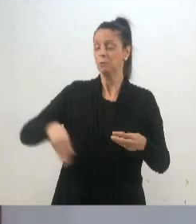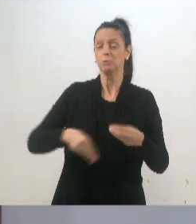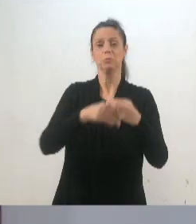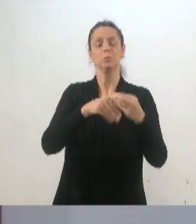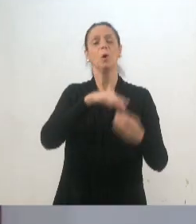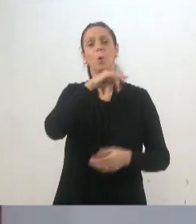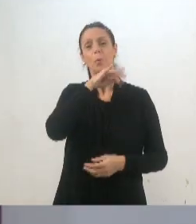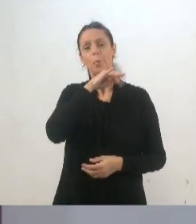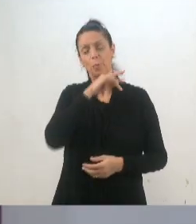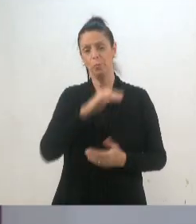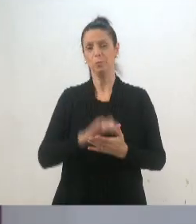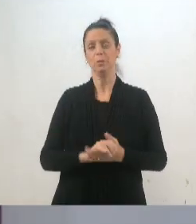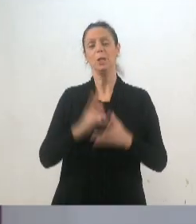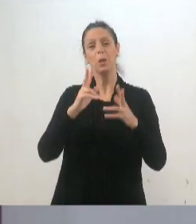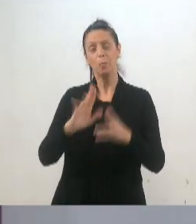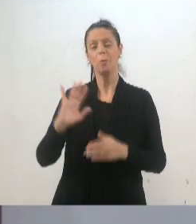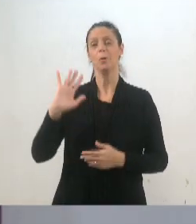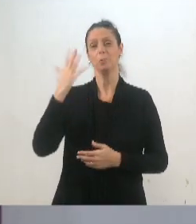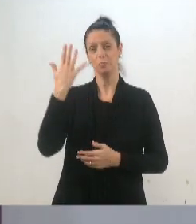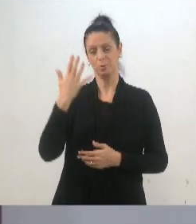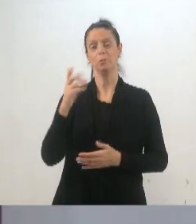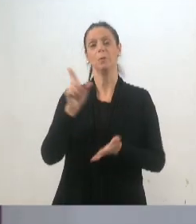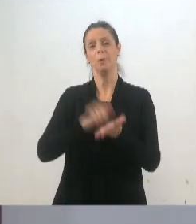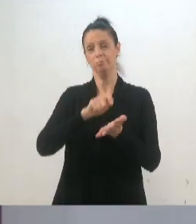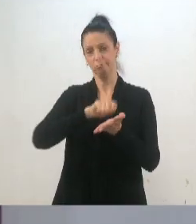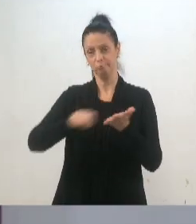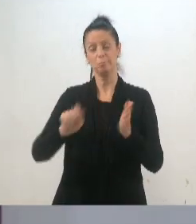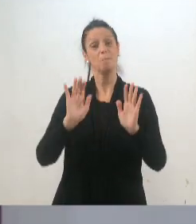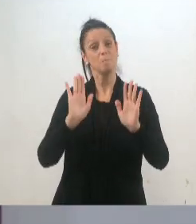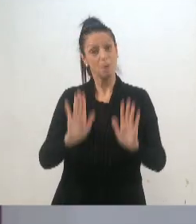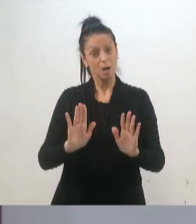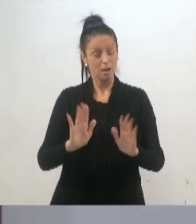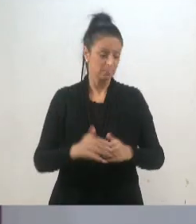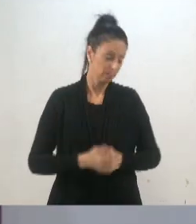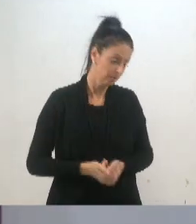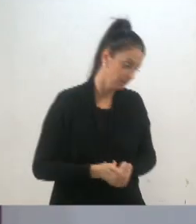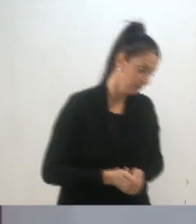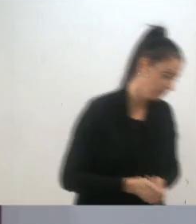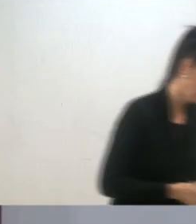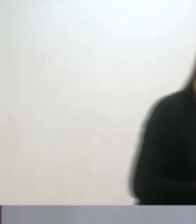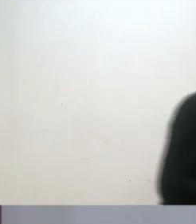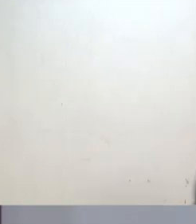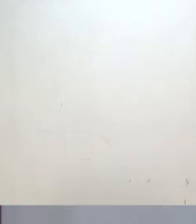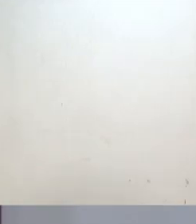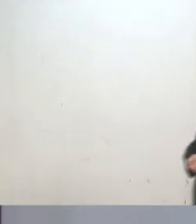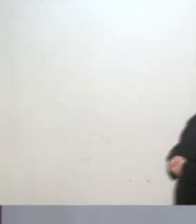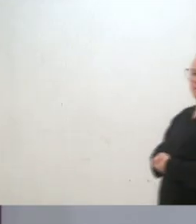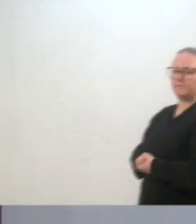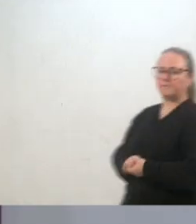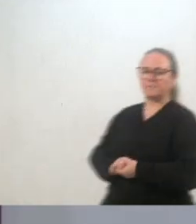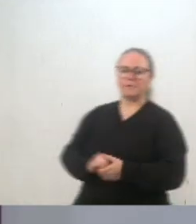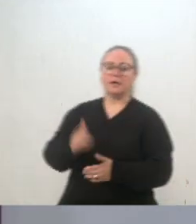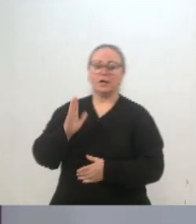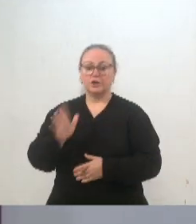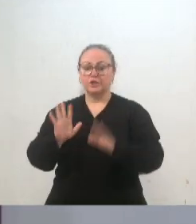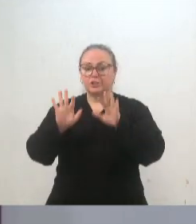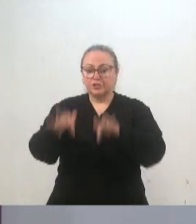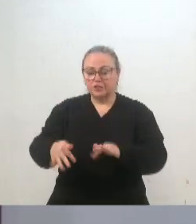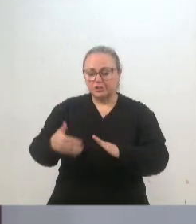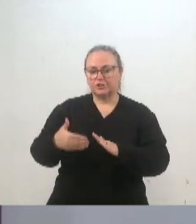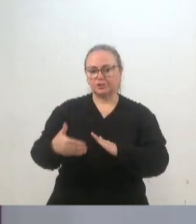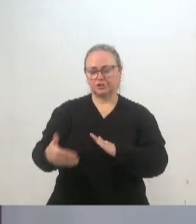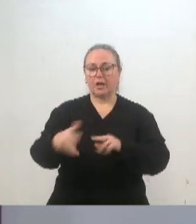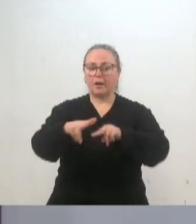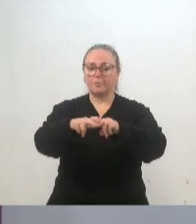ruim quanto esse que foi assinado. Porém, ele já estava na sua fase final. E nós, desde o início,